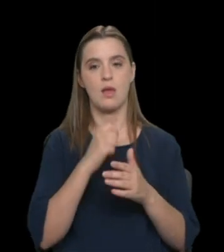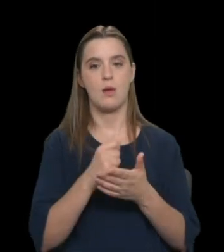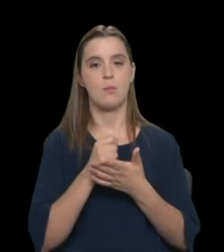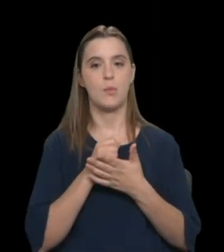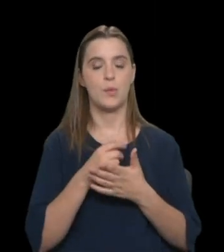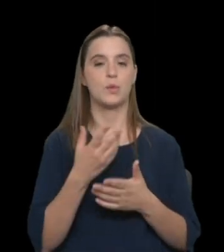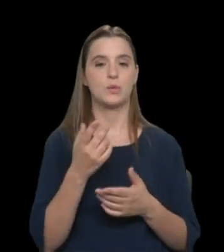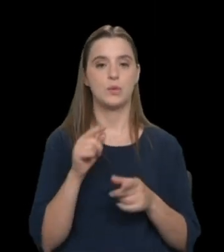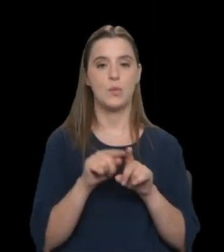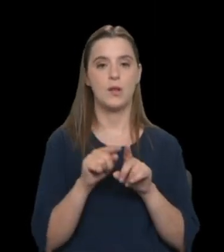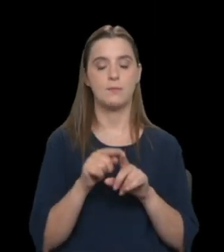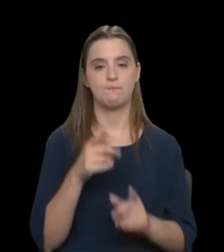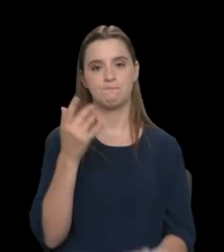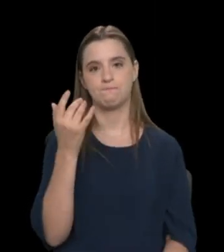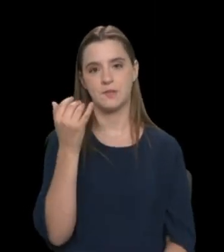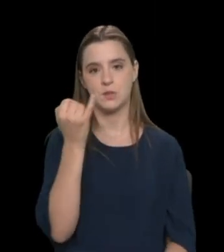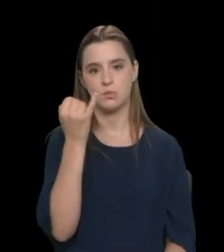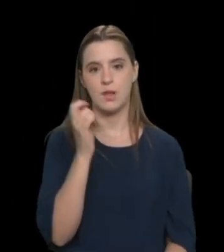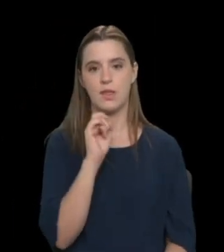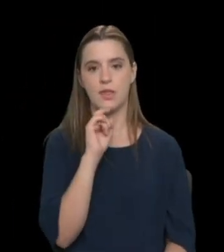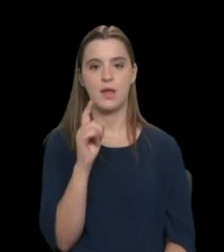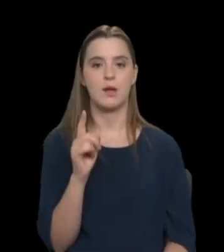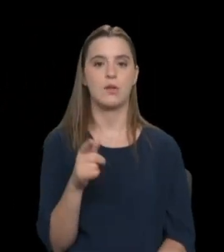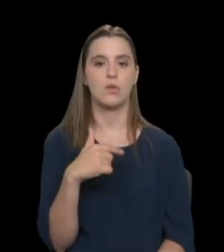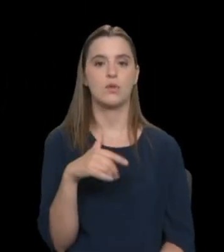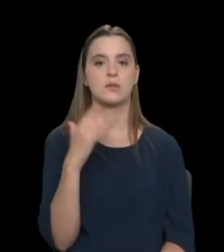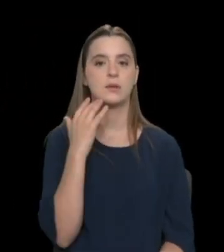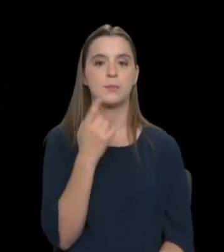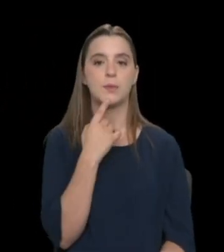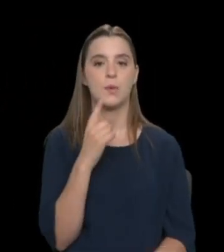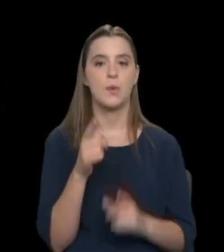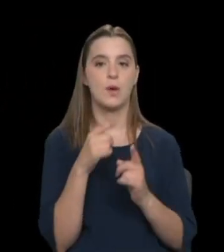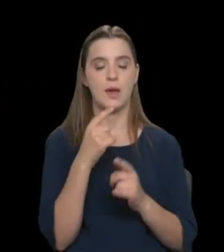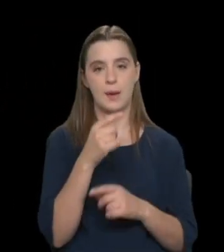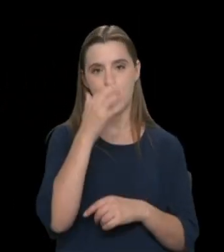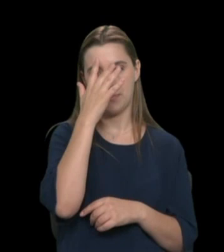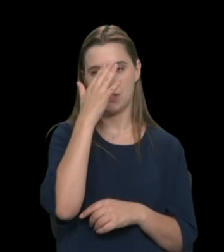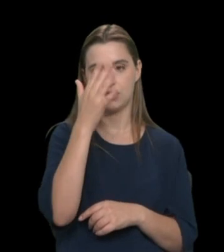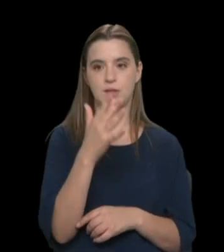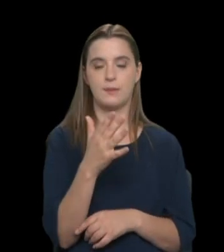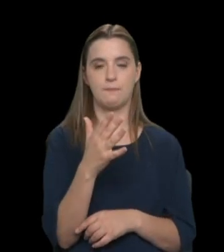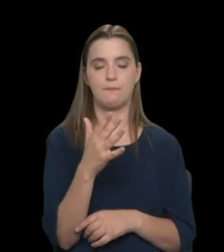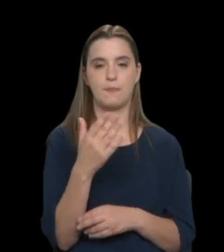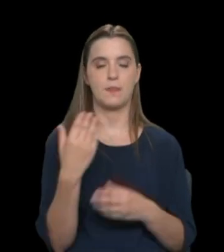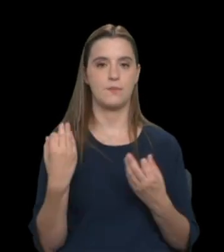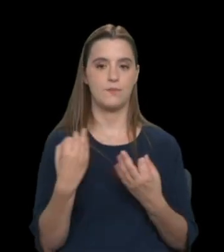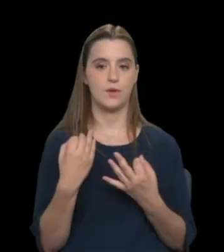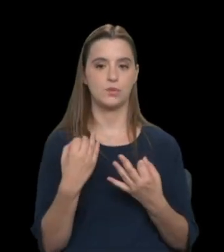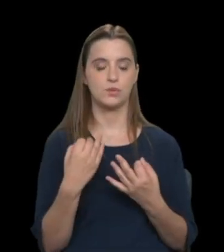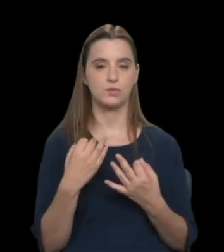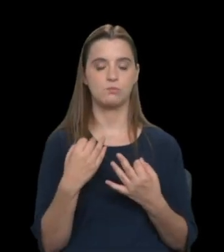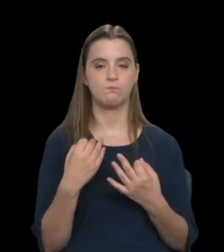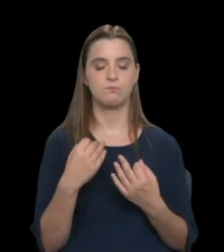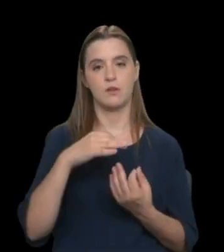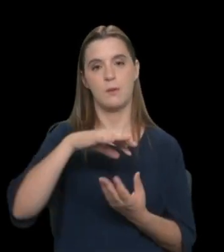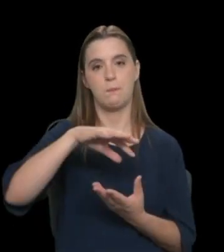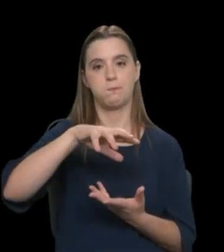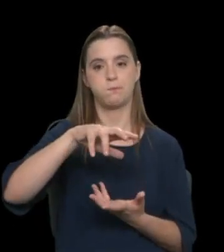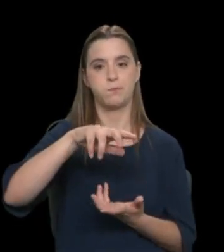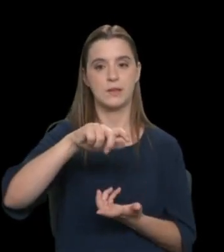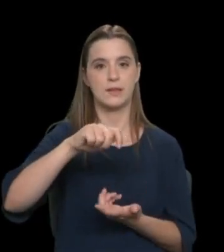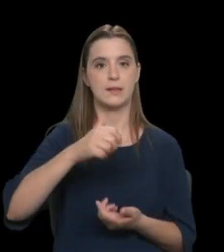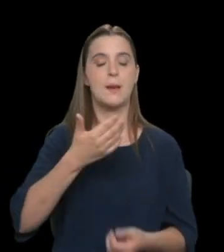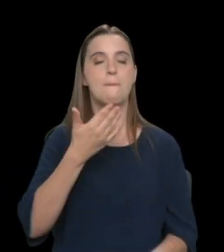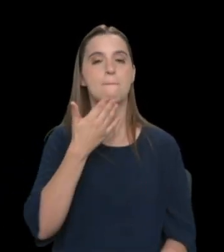simulações, o que eles tentaram perceber foi o seguinte: vamos imaginar que houve de facto um planeta gigante que